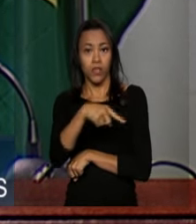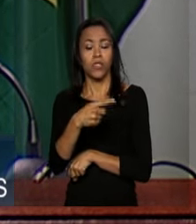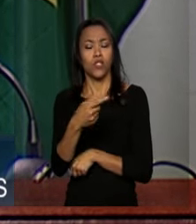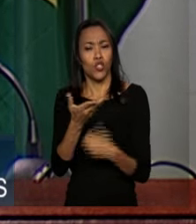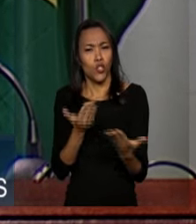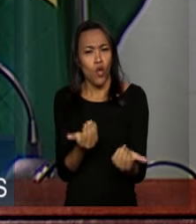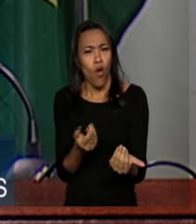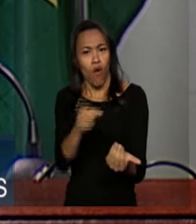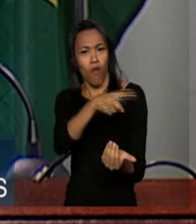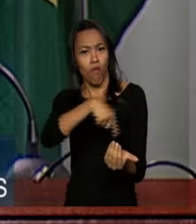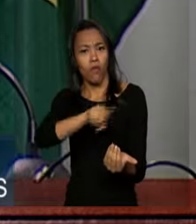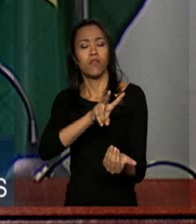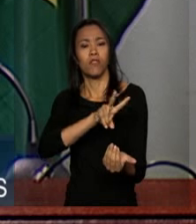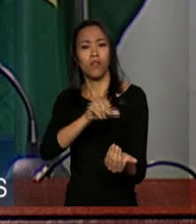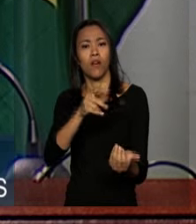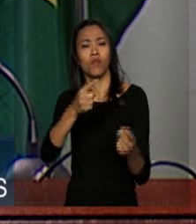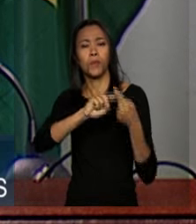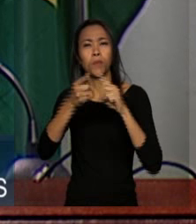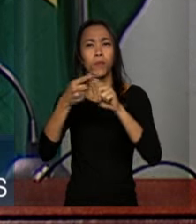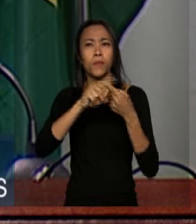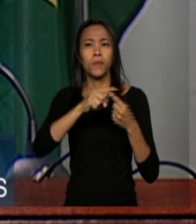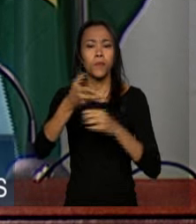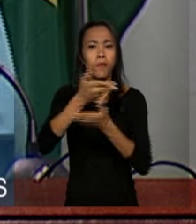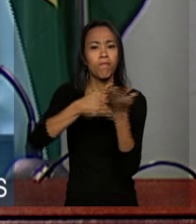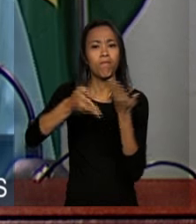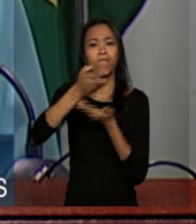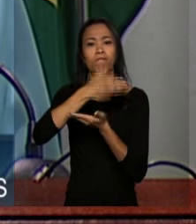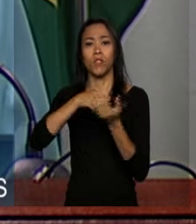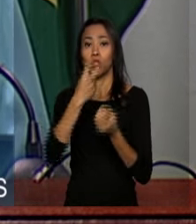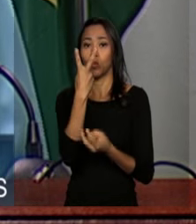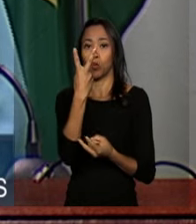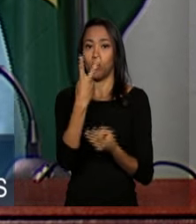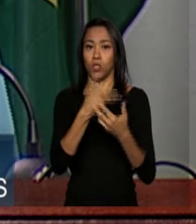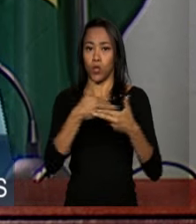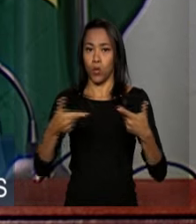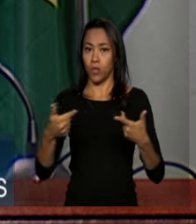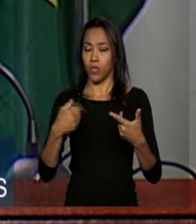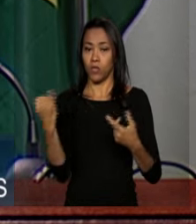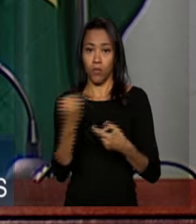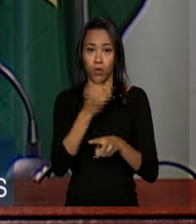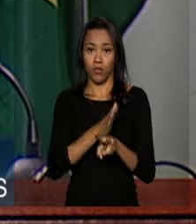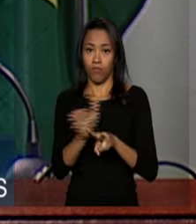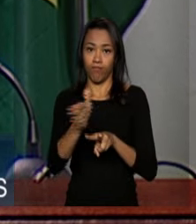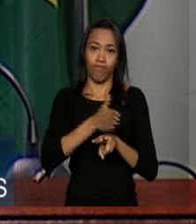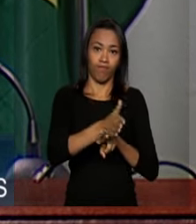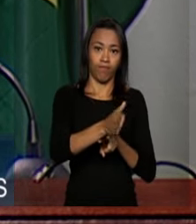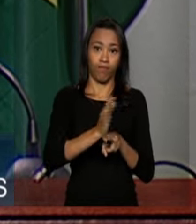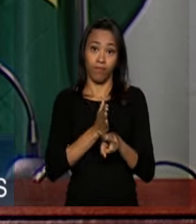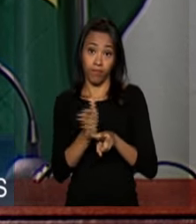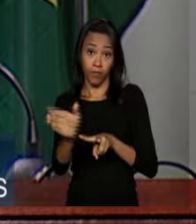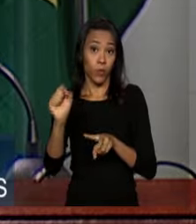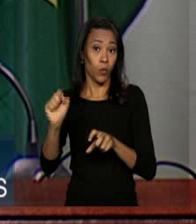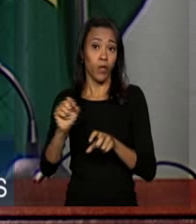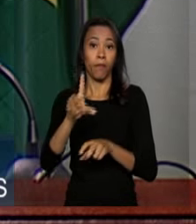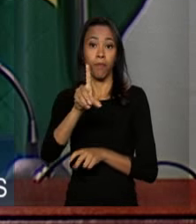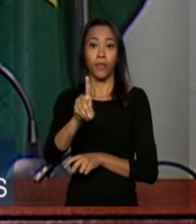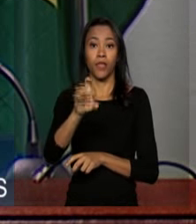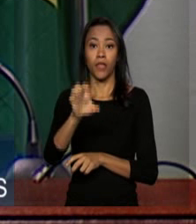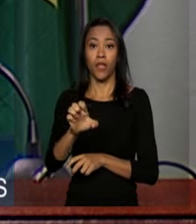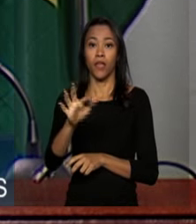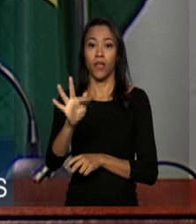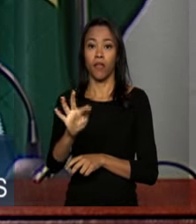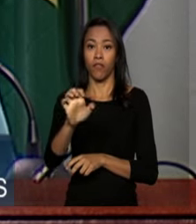diplomatas, articulará 2 dimensões essenciais da democracia: a defesa